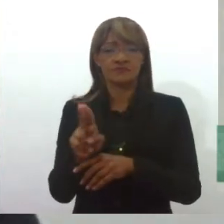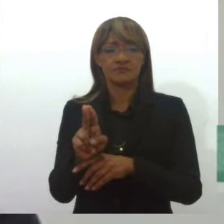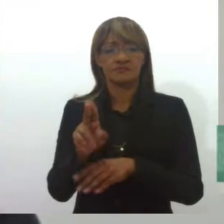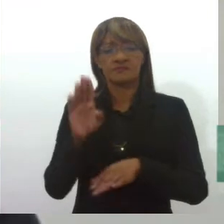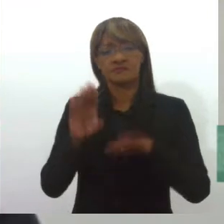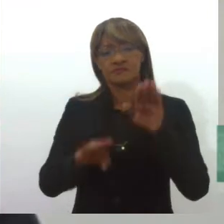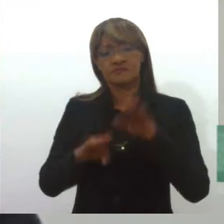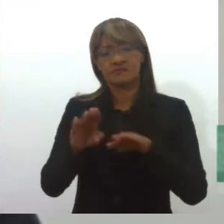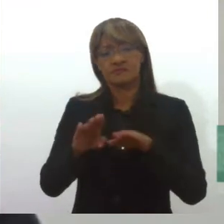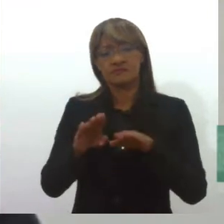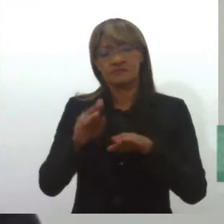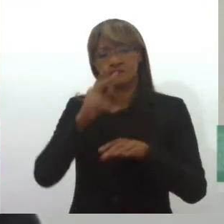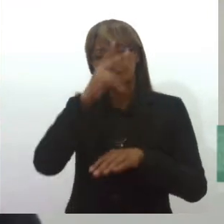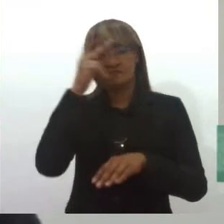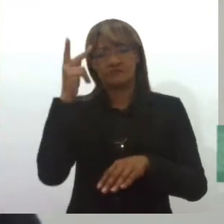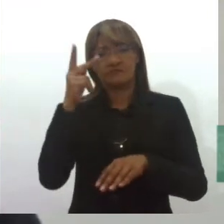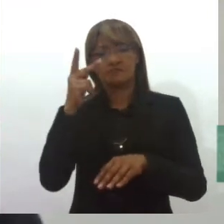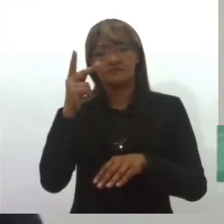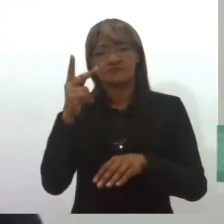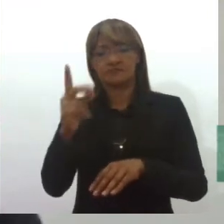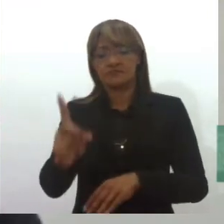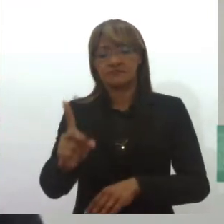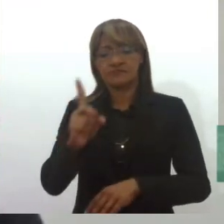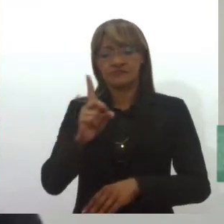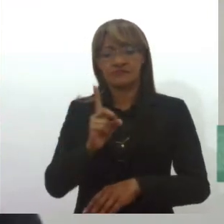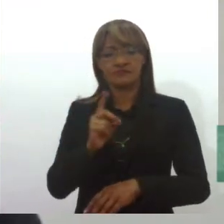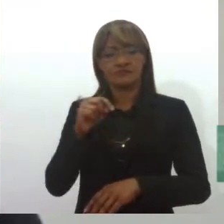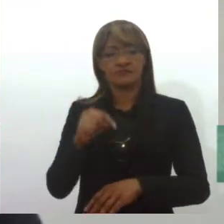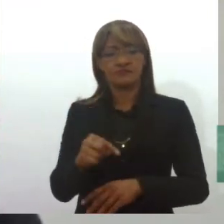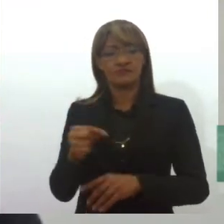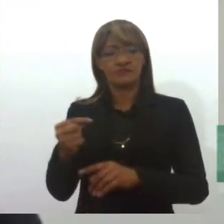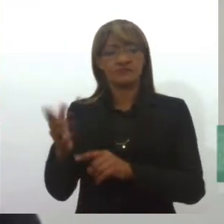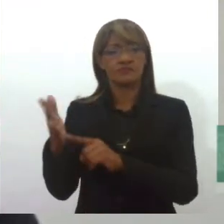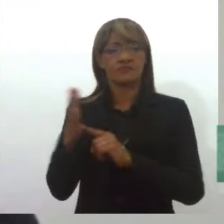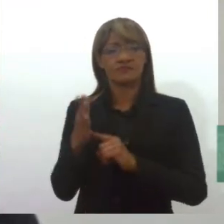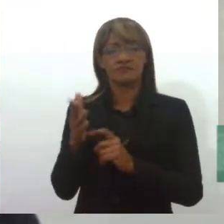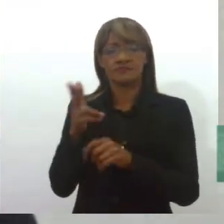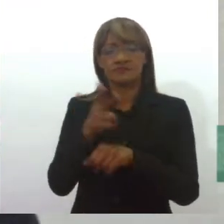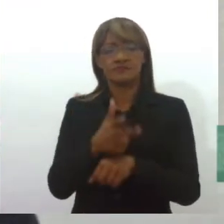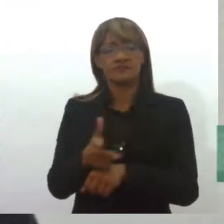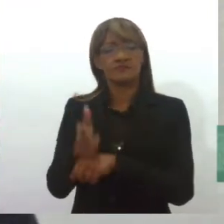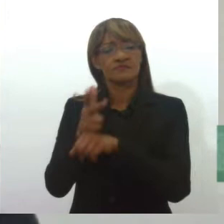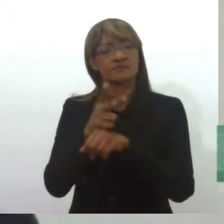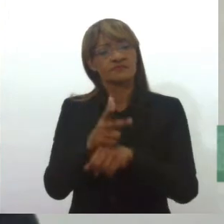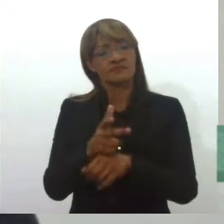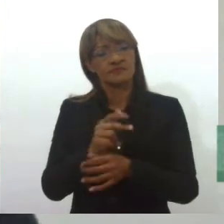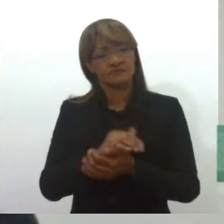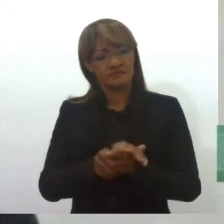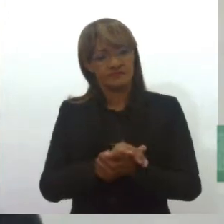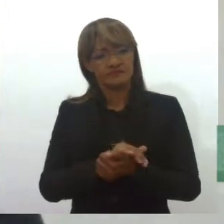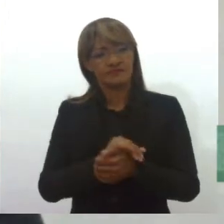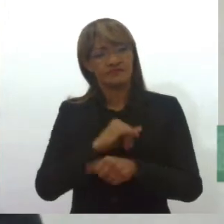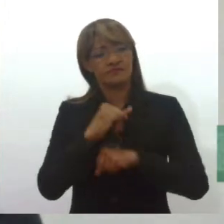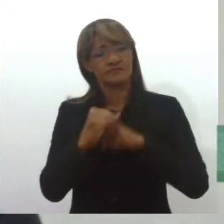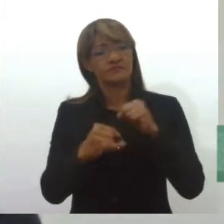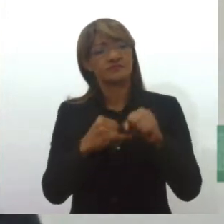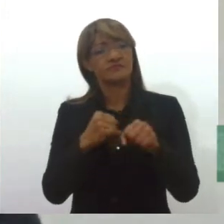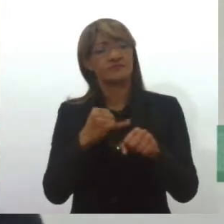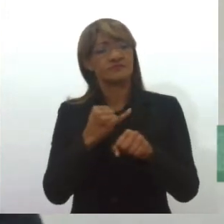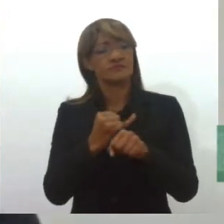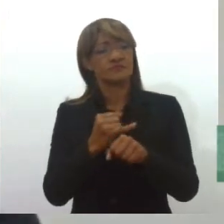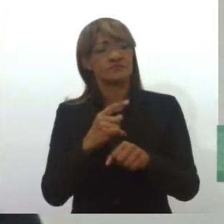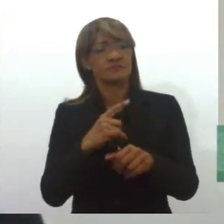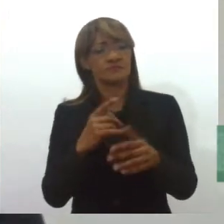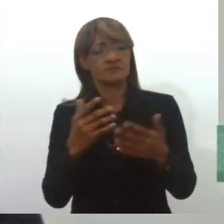pessoalmente aqui trazer vídeos e fotos pornográficas que ela encontra na internet. Isso eu fico muito feliz. E